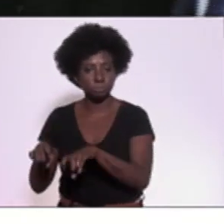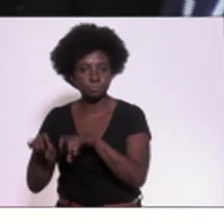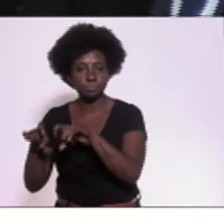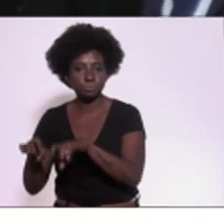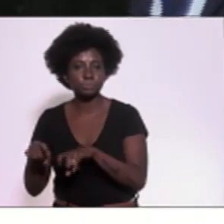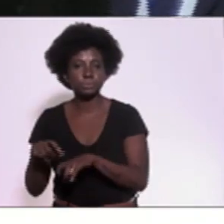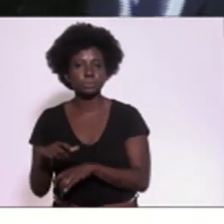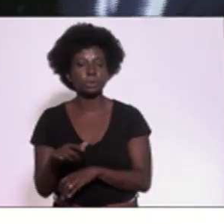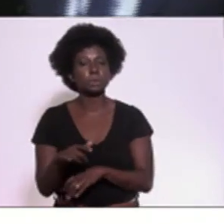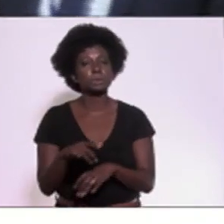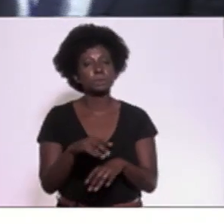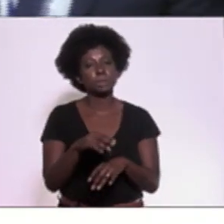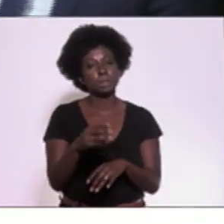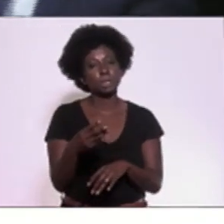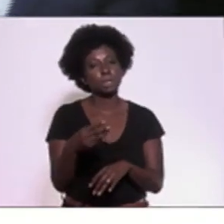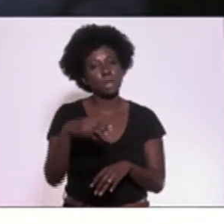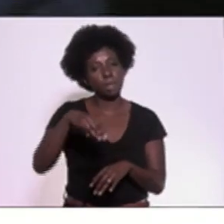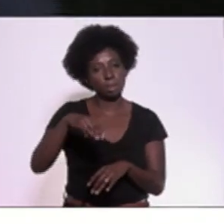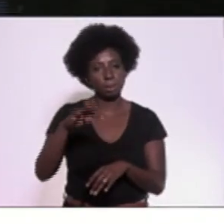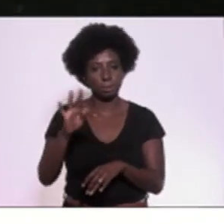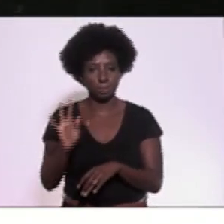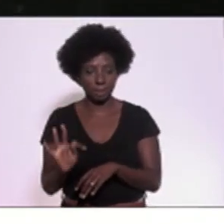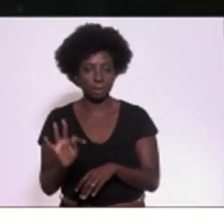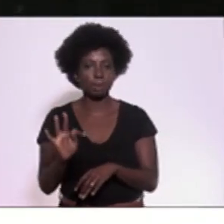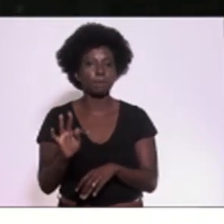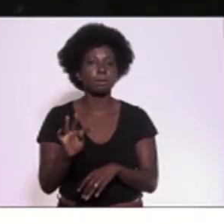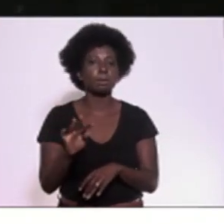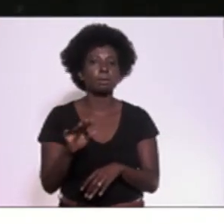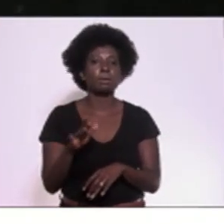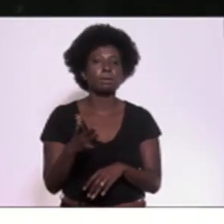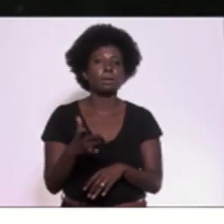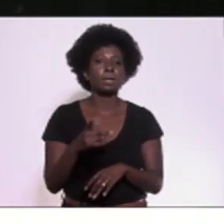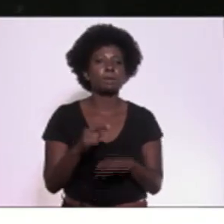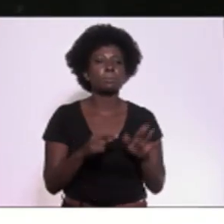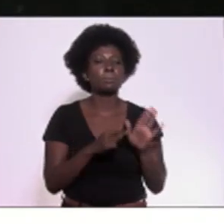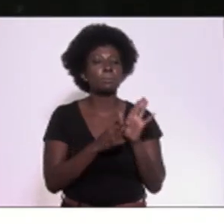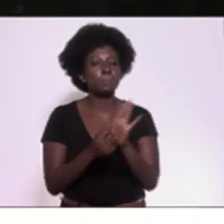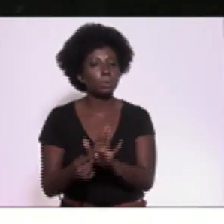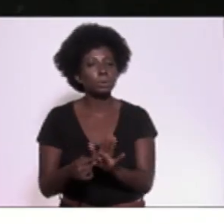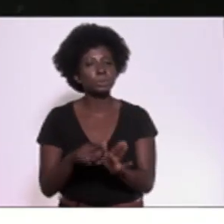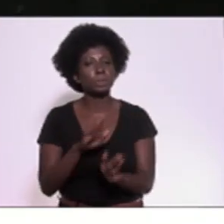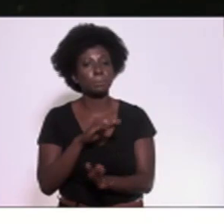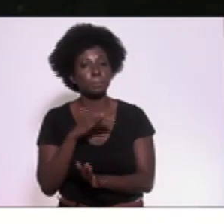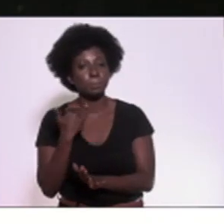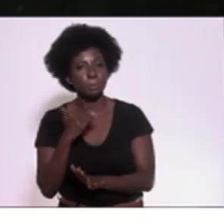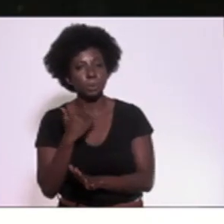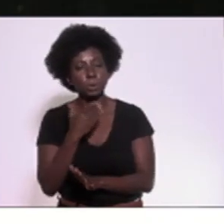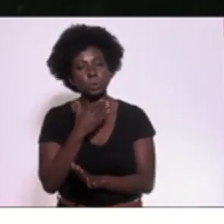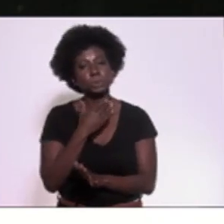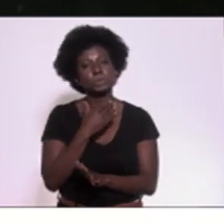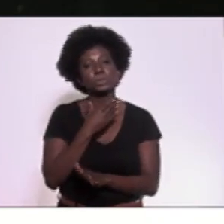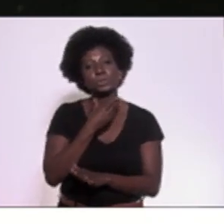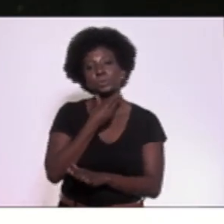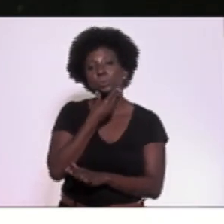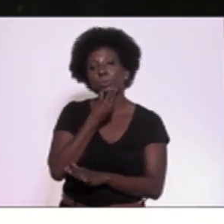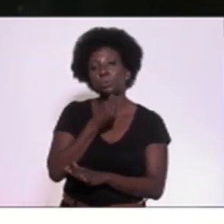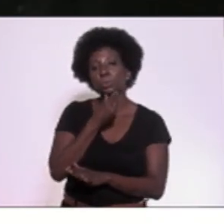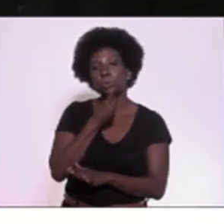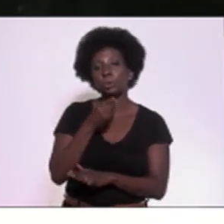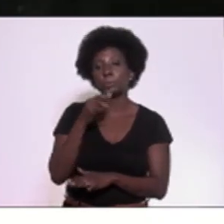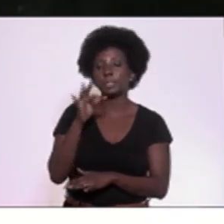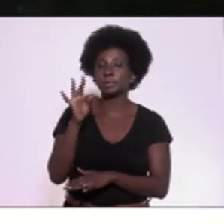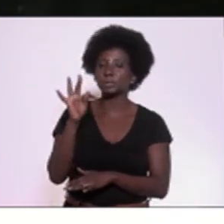com relação à morte do senhor Tião no último fim de semana, no assentamento Irmã Dorothy.